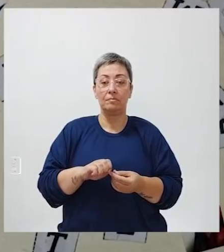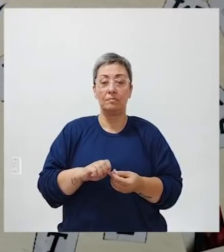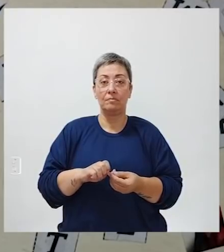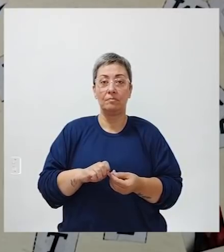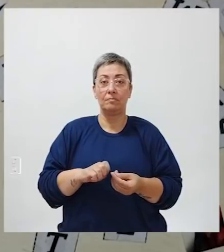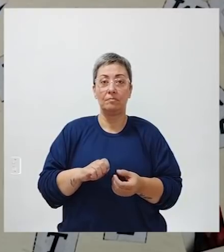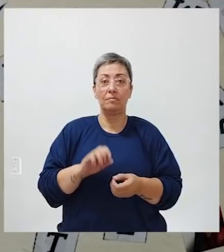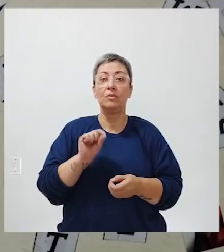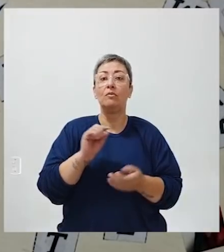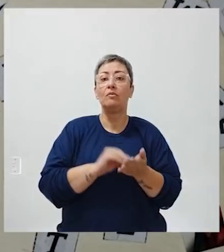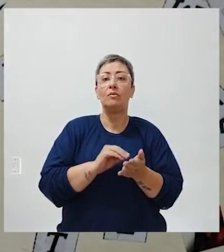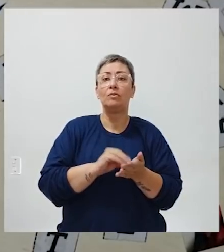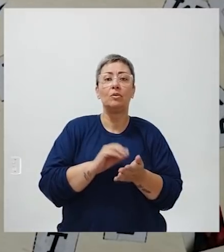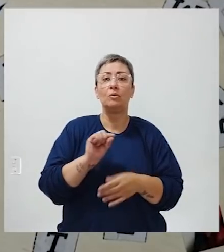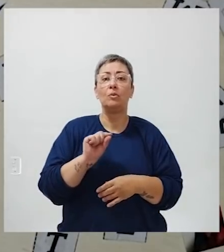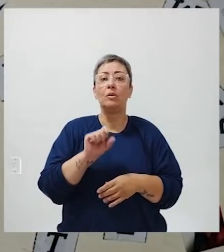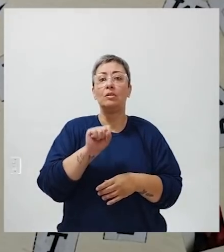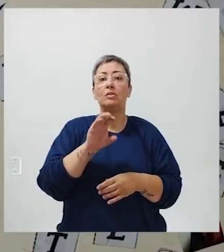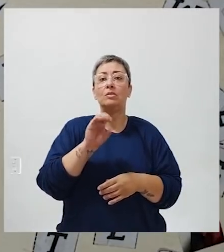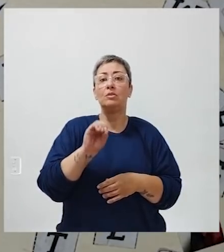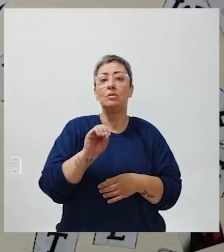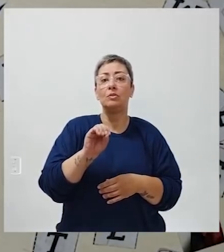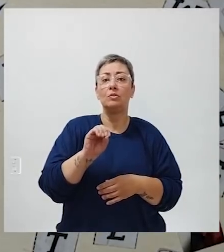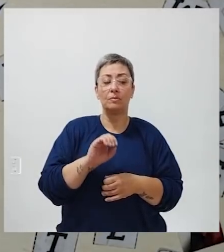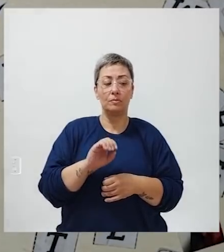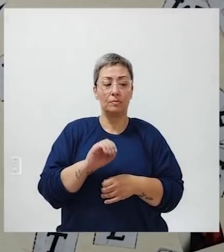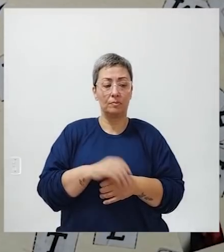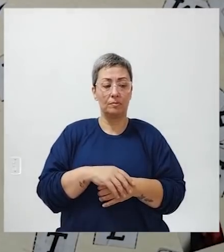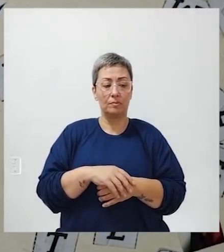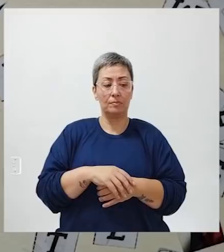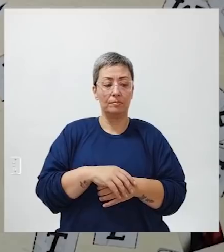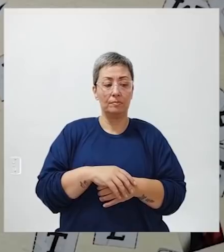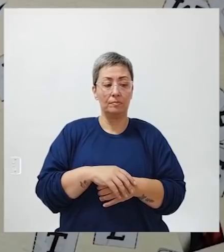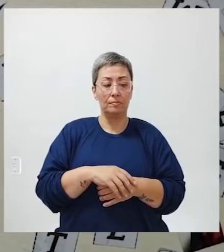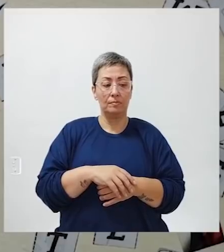sol. Qual que falta? Pra ficar sol. Tá